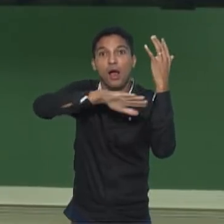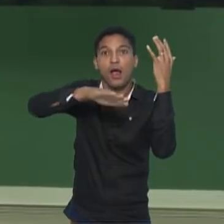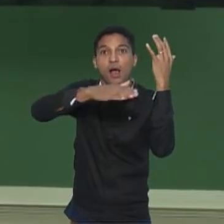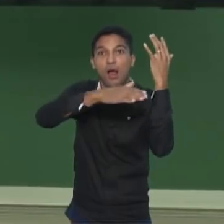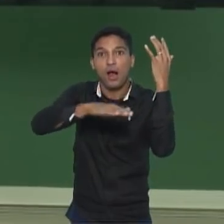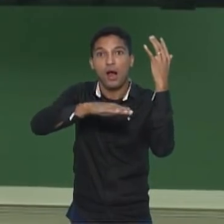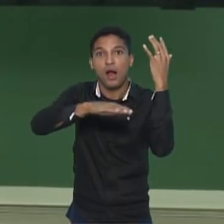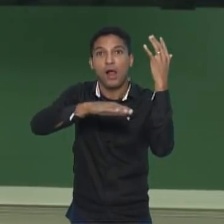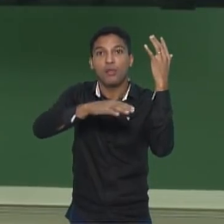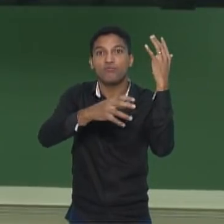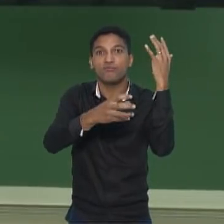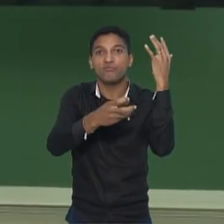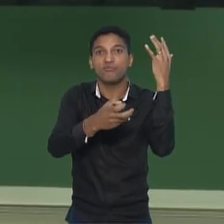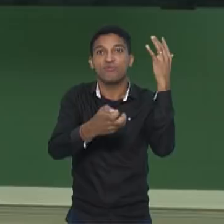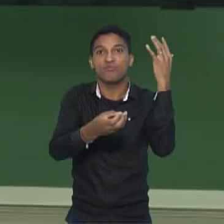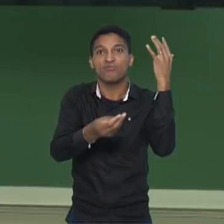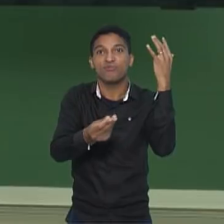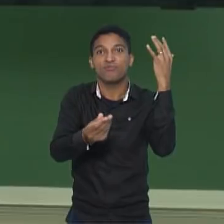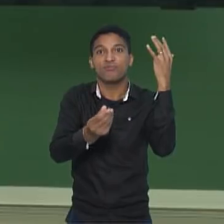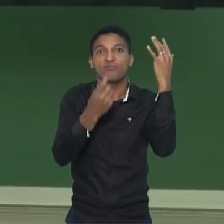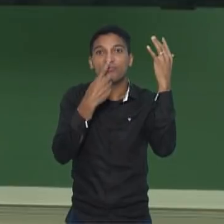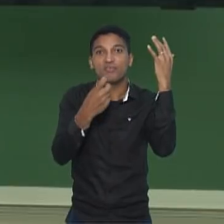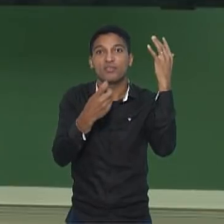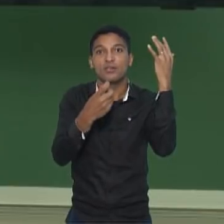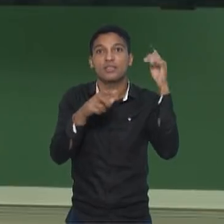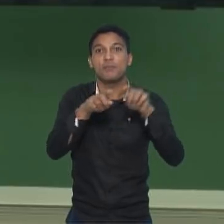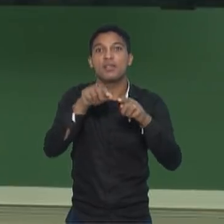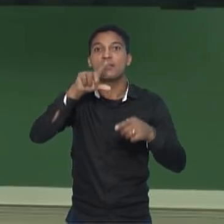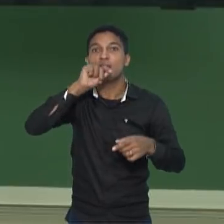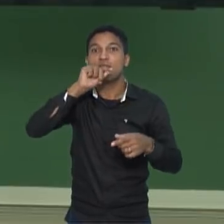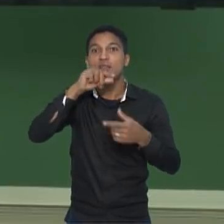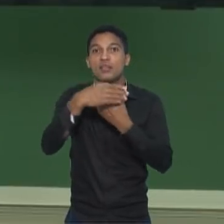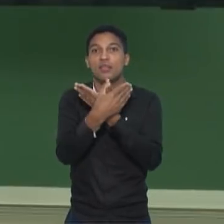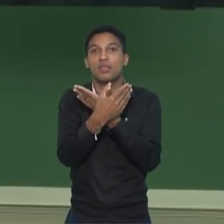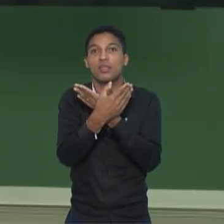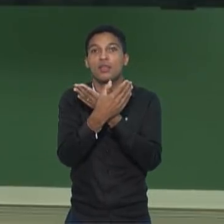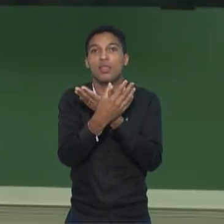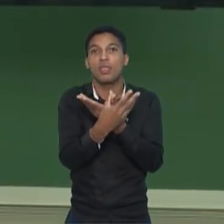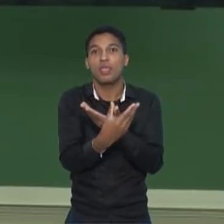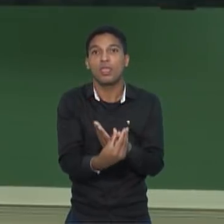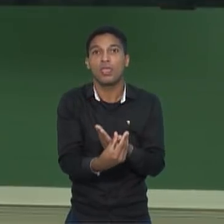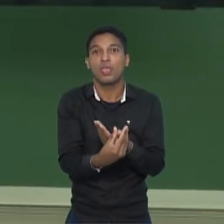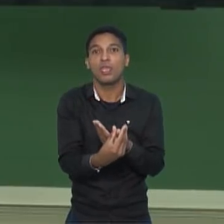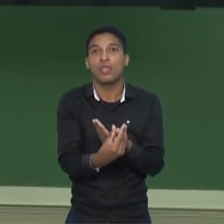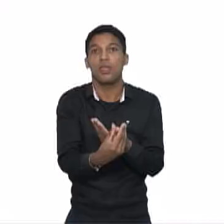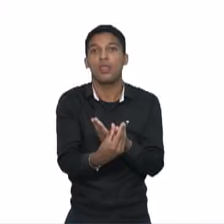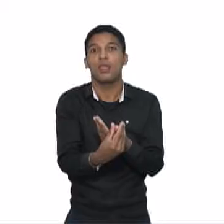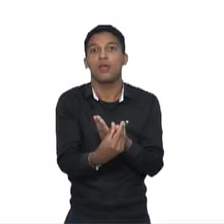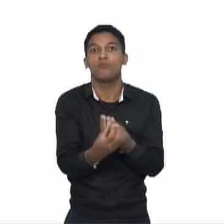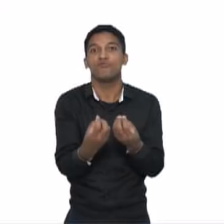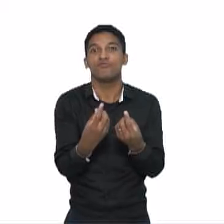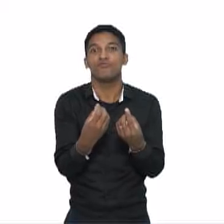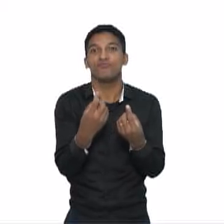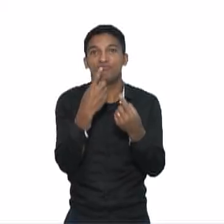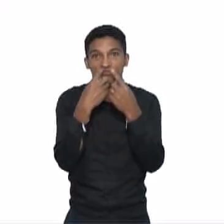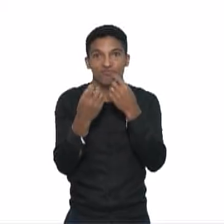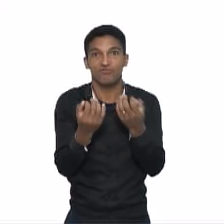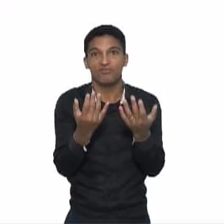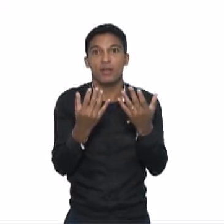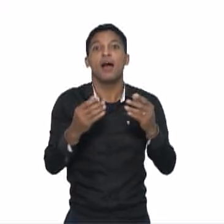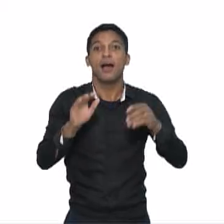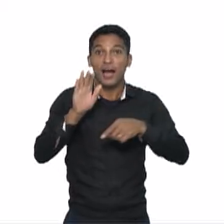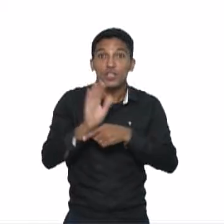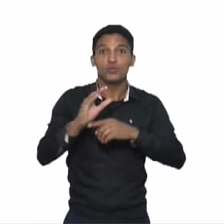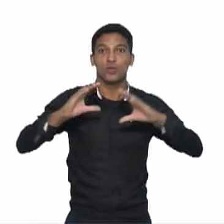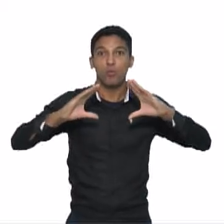orgânicos. E a letra D, por que ela está errada? A umidade não contribui para o